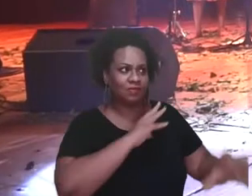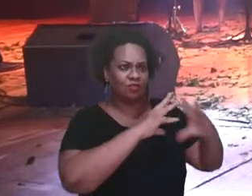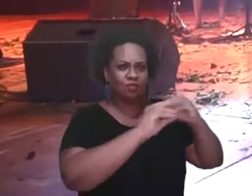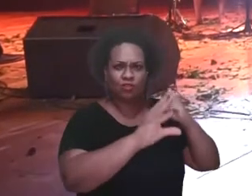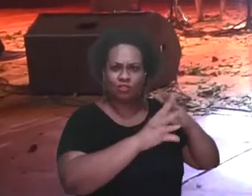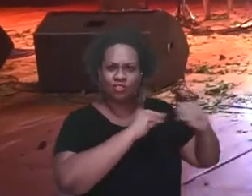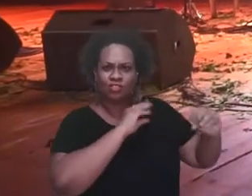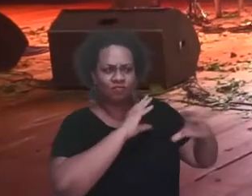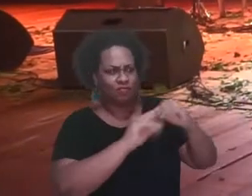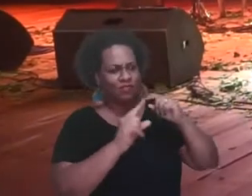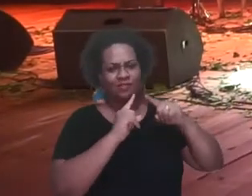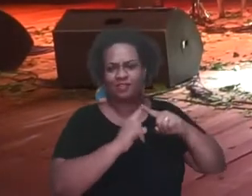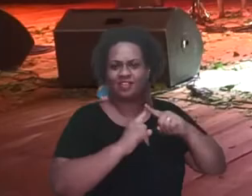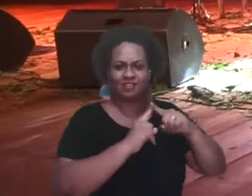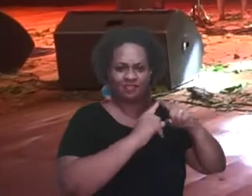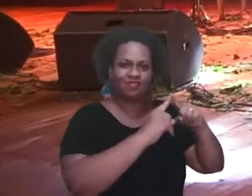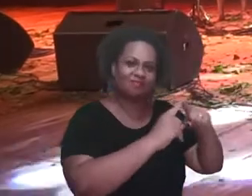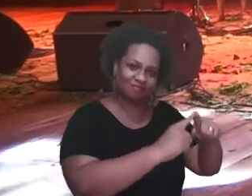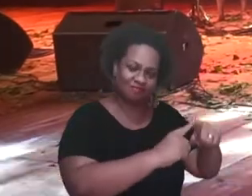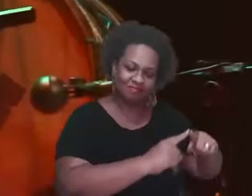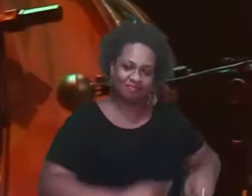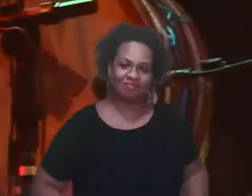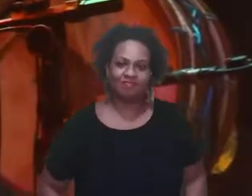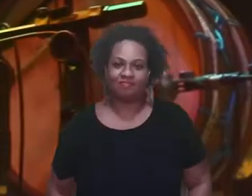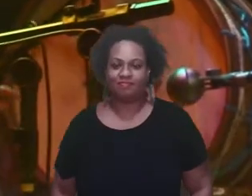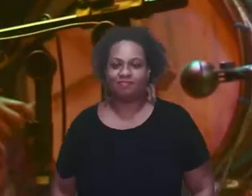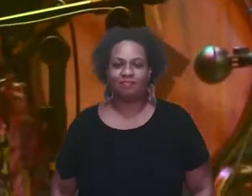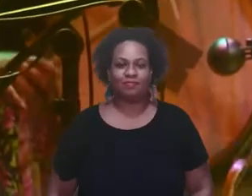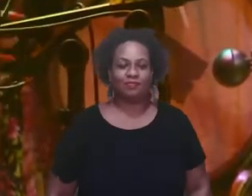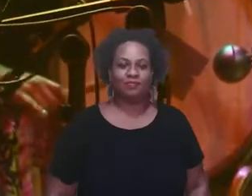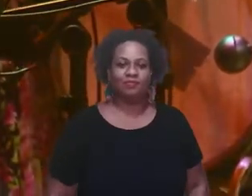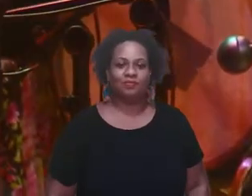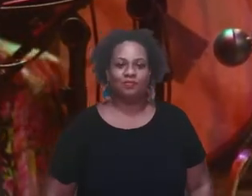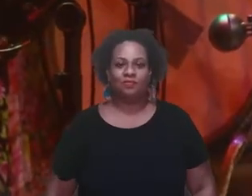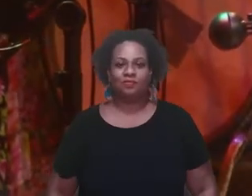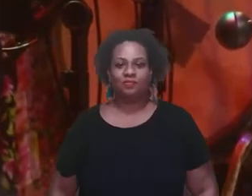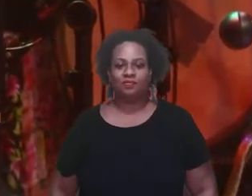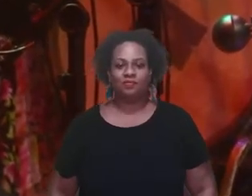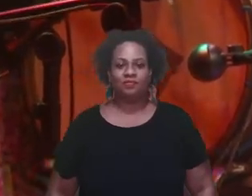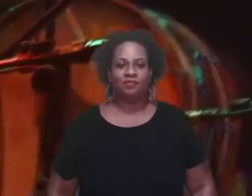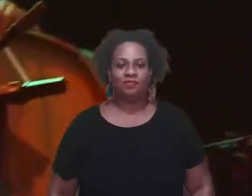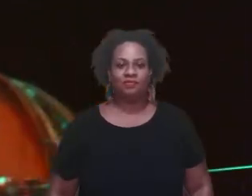alejar para nunca mais ela fugir um